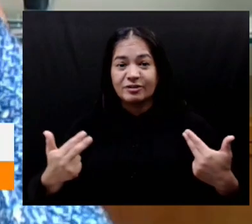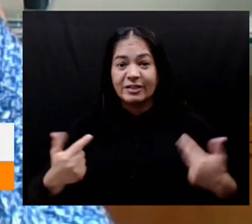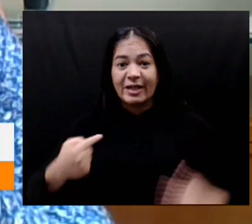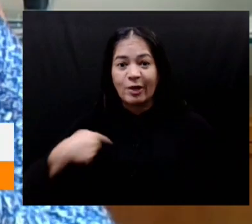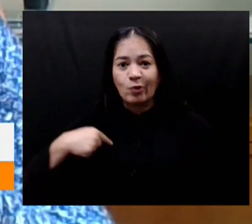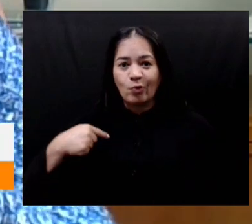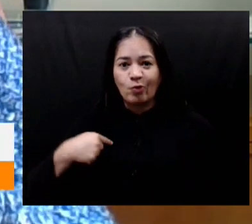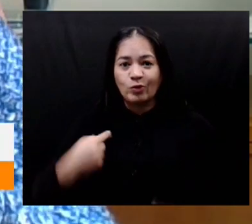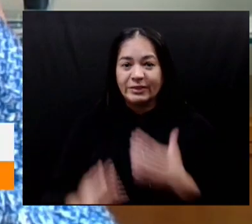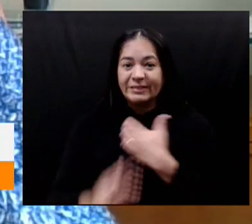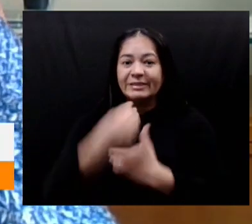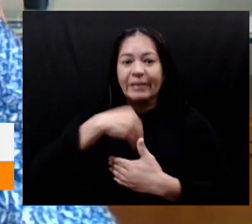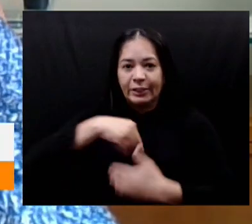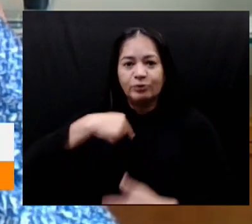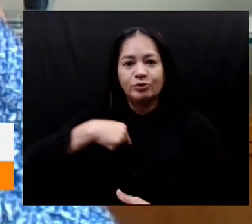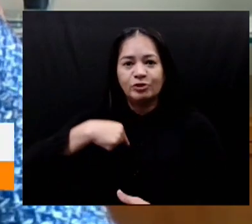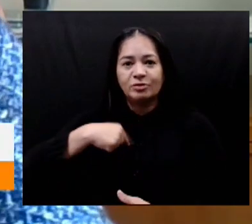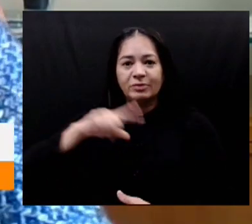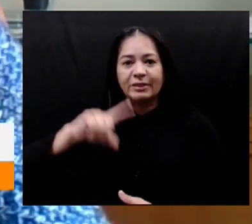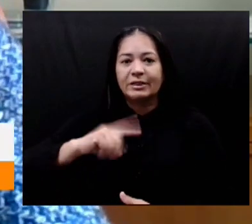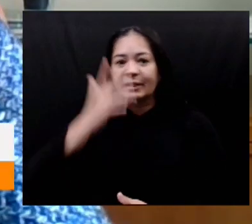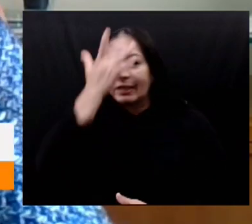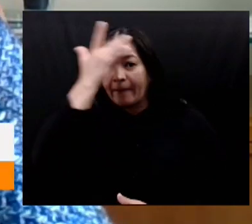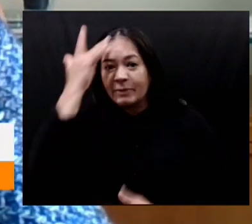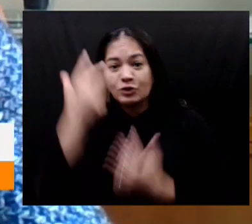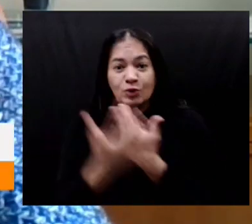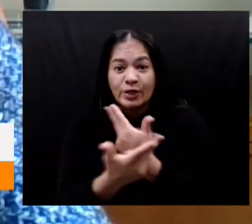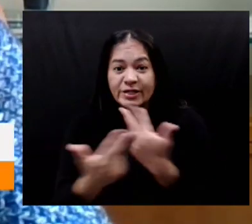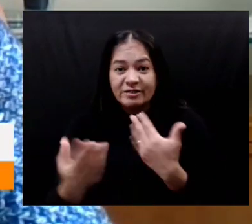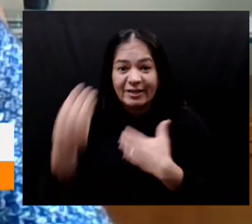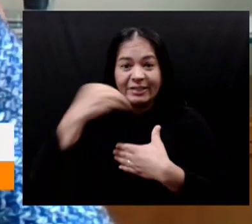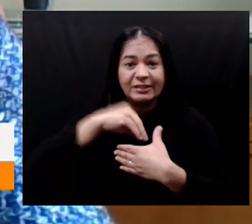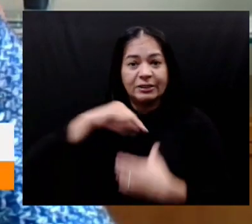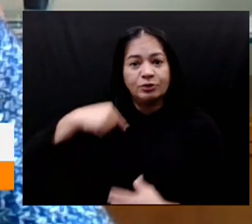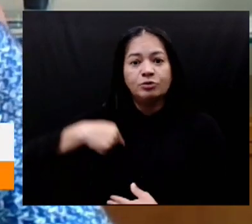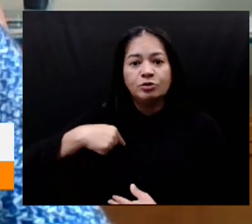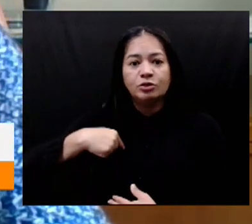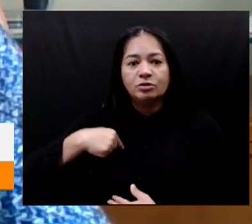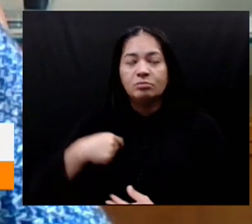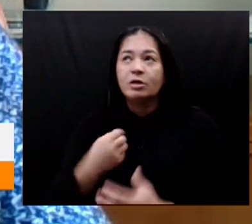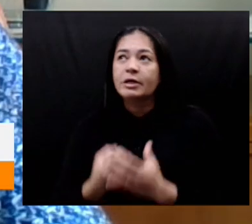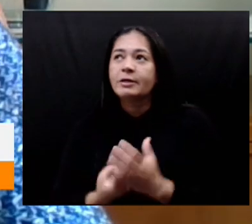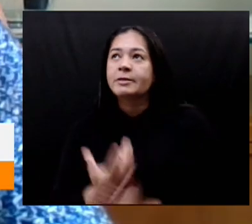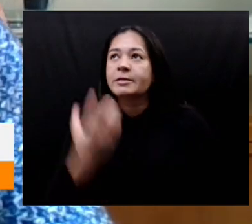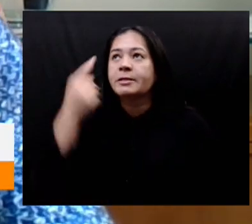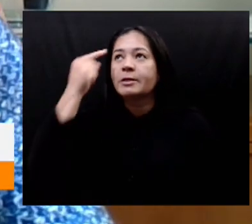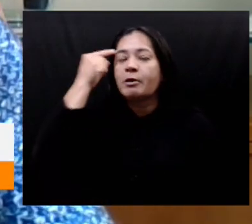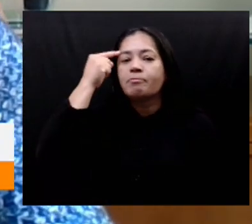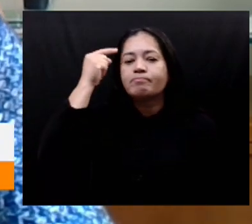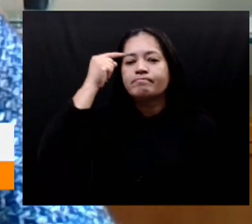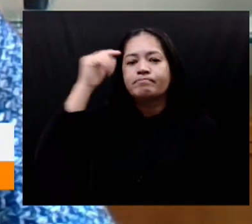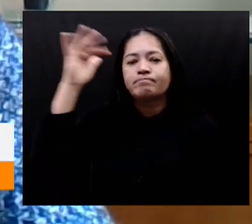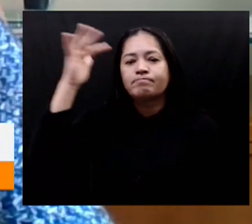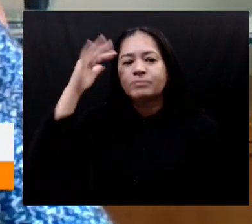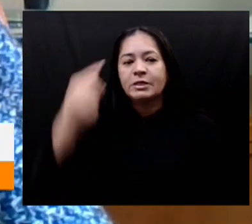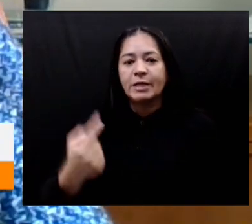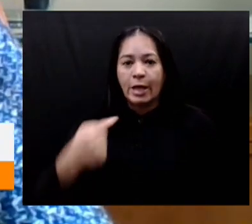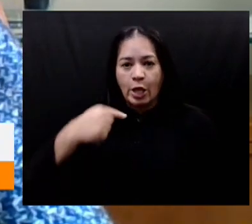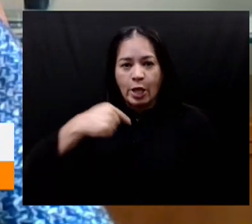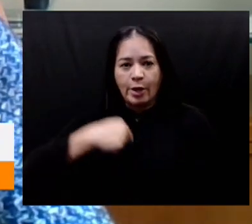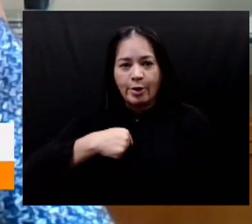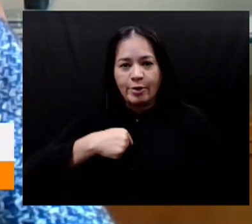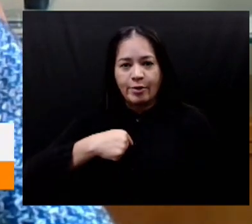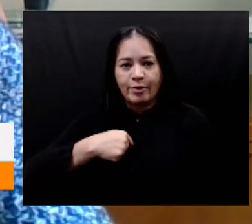dentro de mim e que cria, às vezes, idealizações, né? Então, às vezes, o eu idealizado é um grande